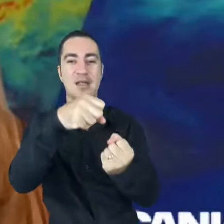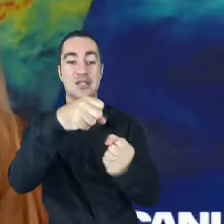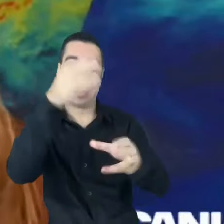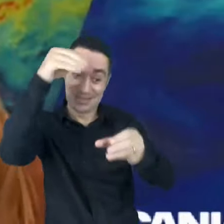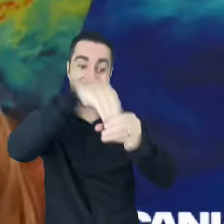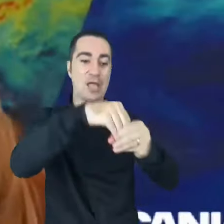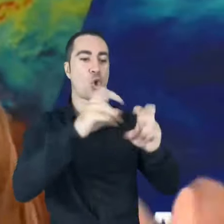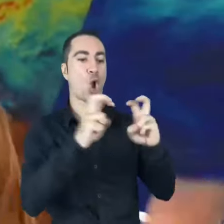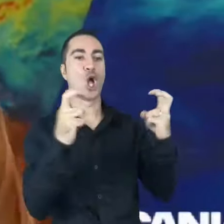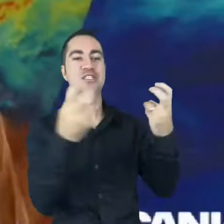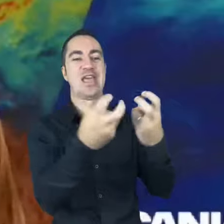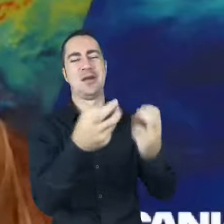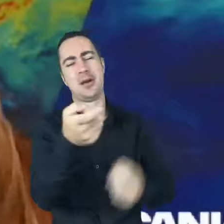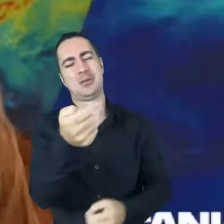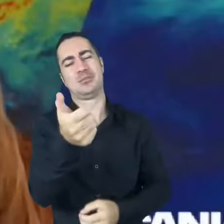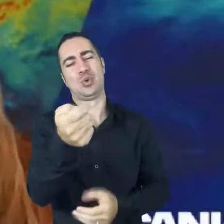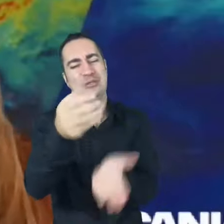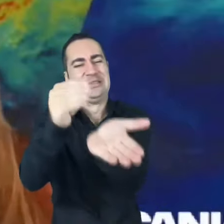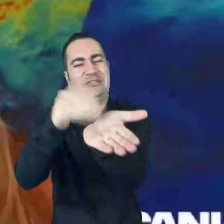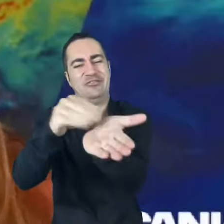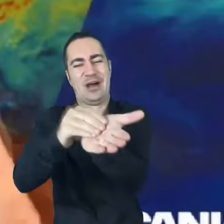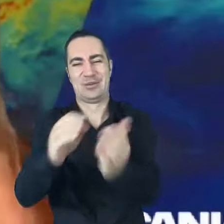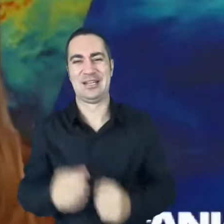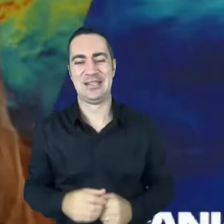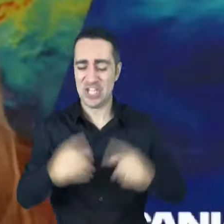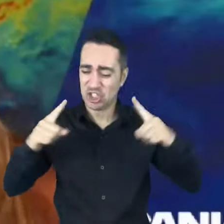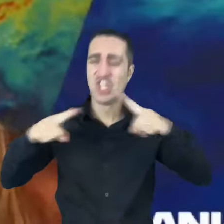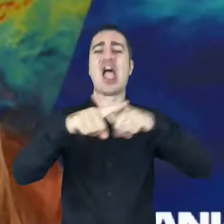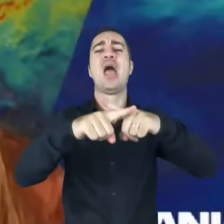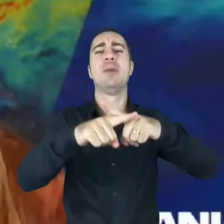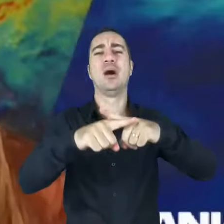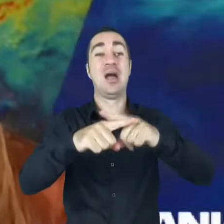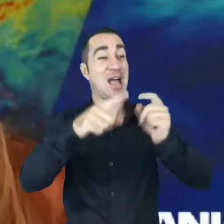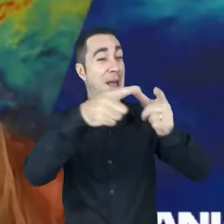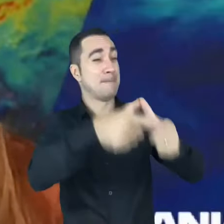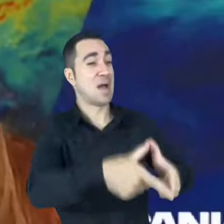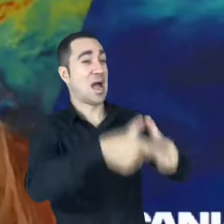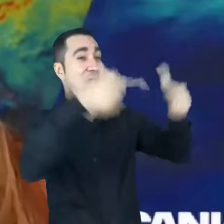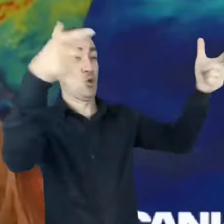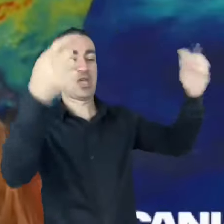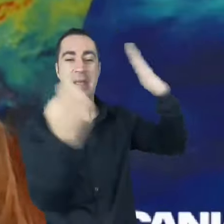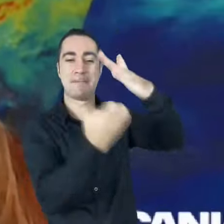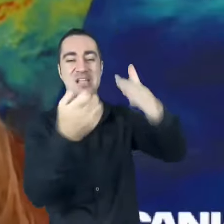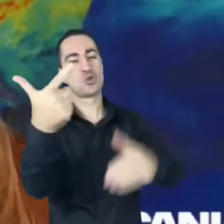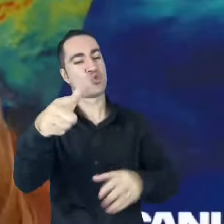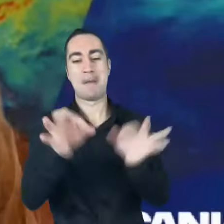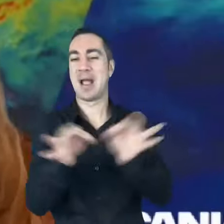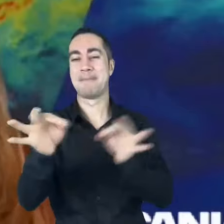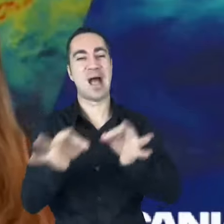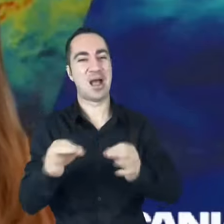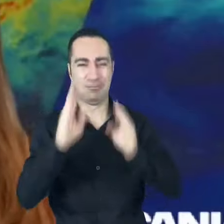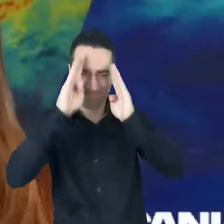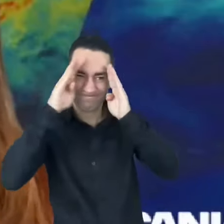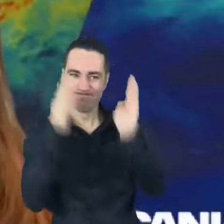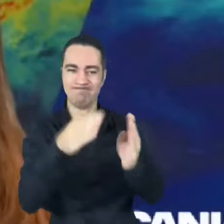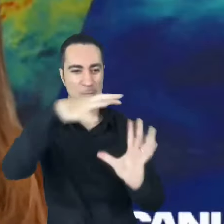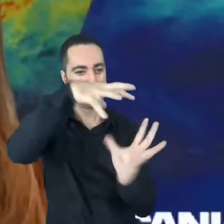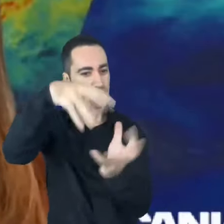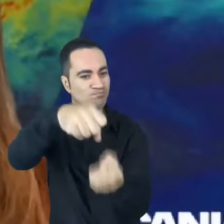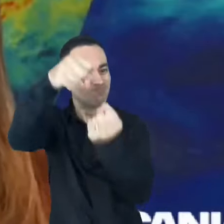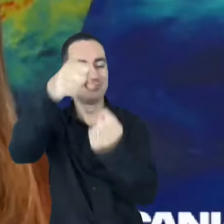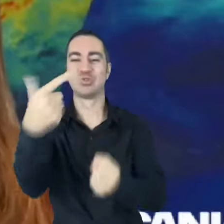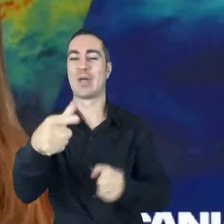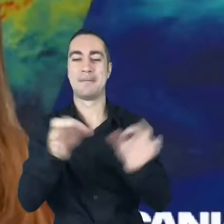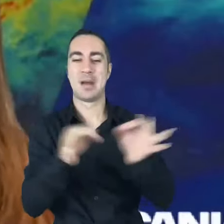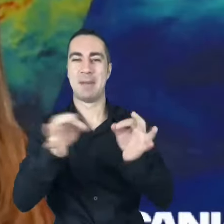diria que o dilema é que a maioria dos conselhos estão totalmente despreparadas para essas questões. Eu acho que isso está